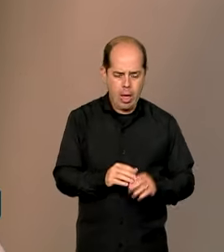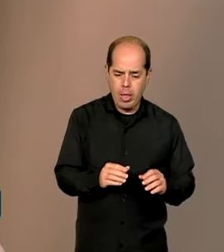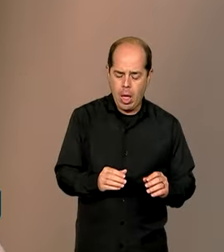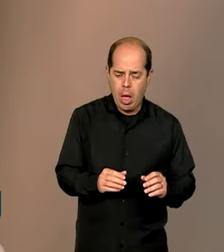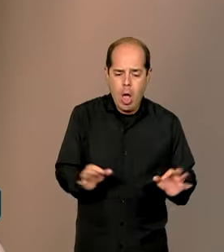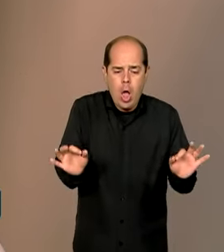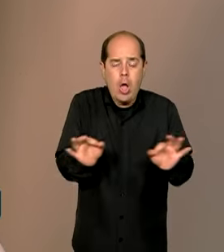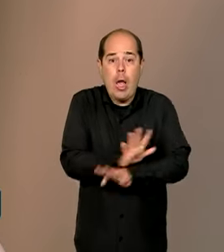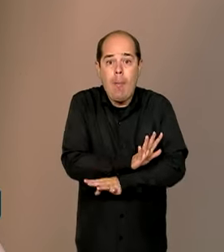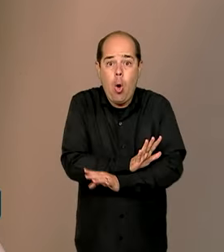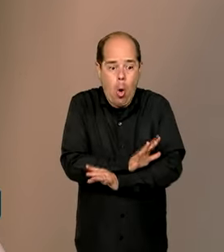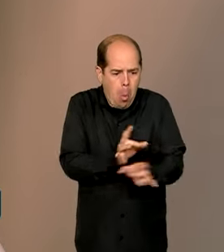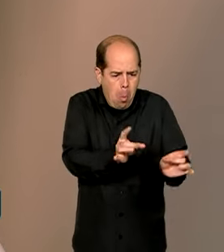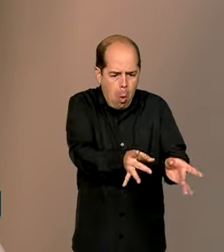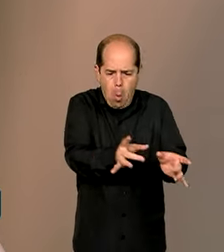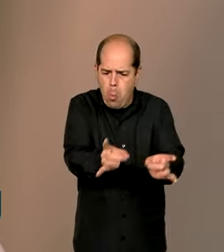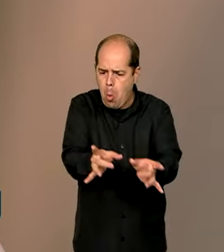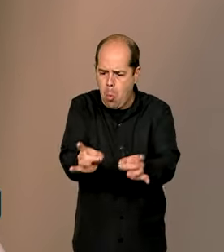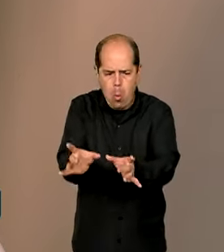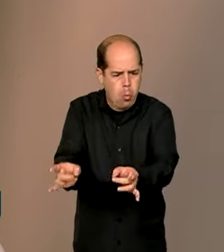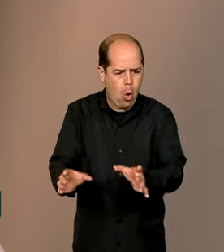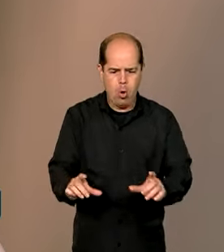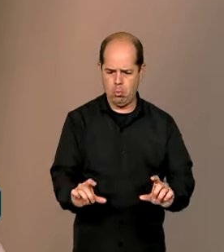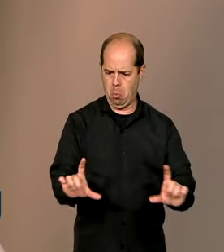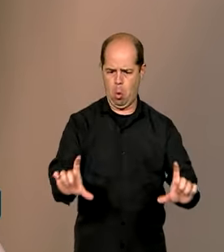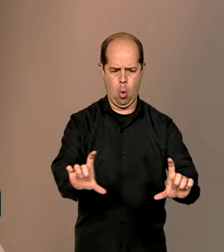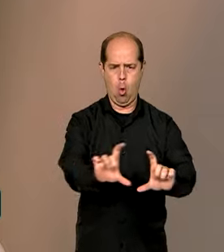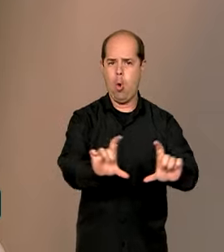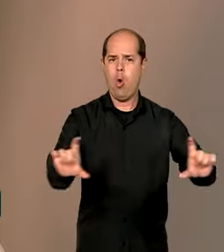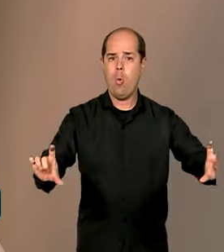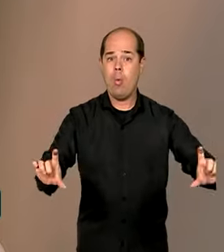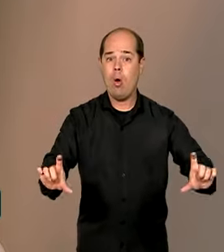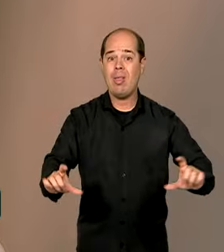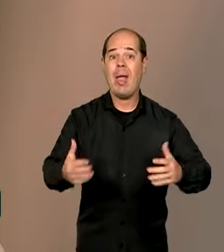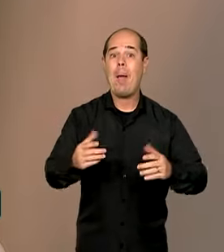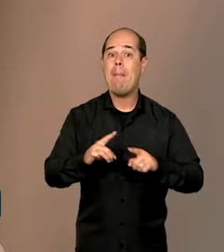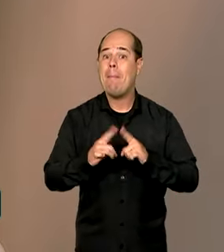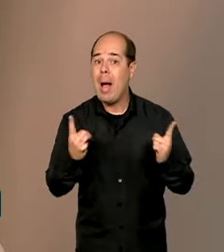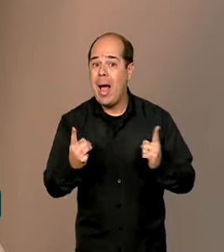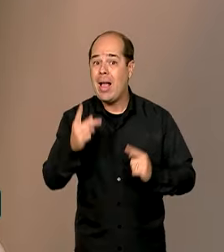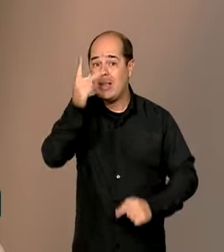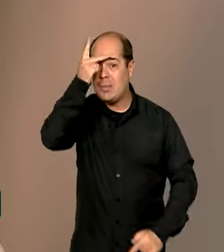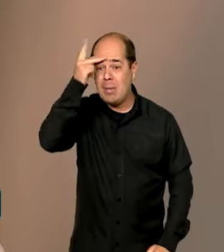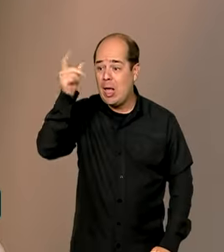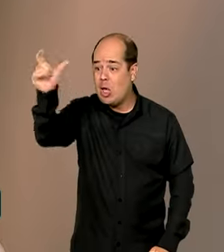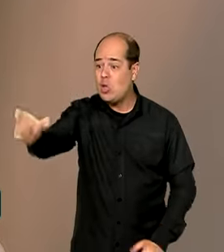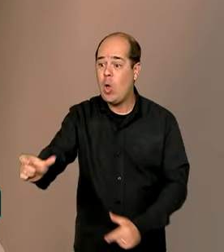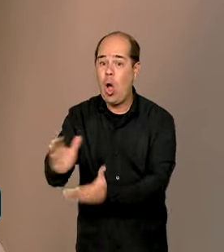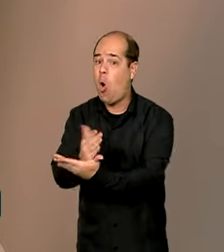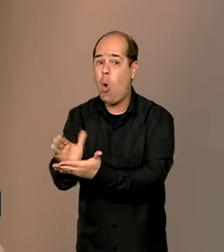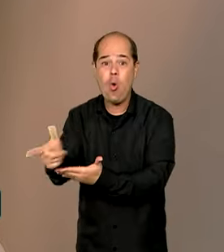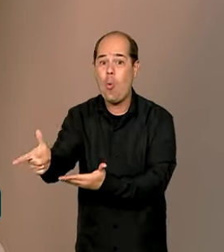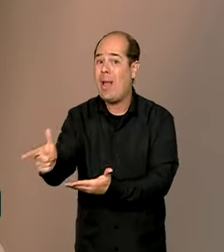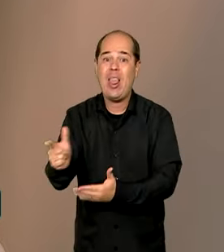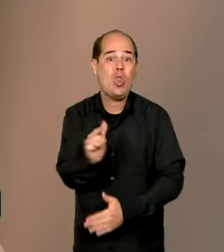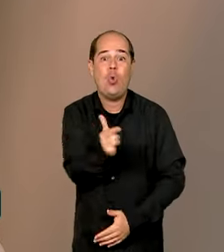outras pessoas não têm. Por isso, a gratidão do Brasil, da gente garantir que, através